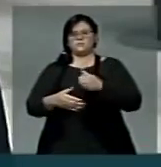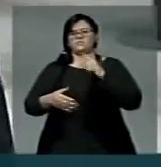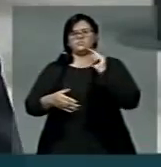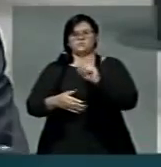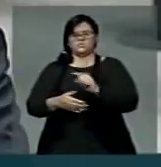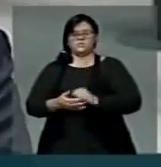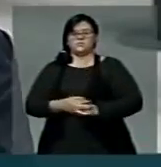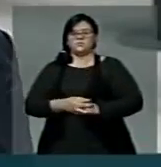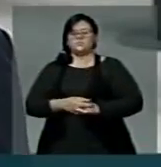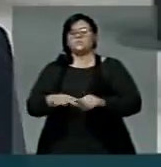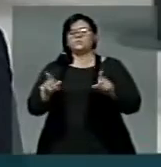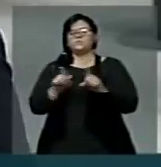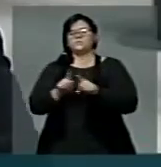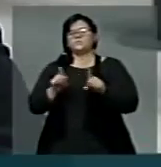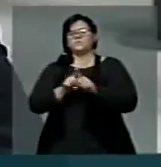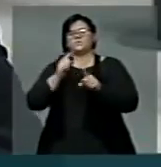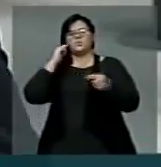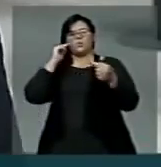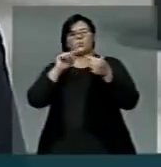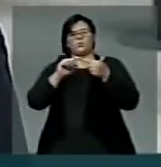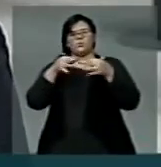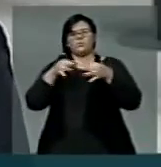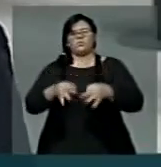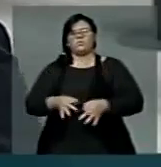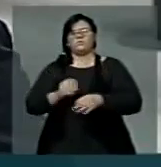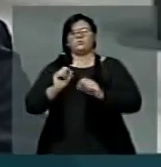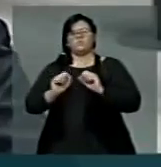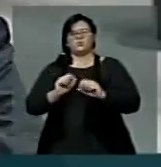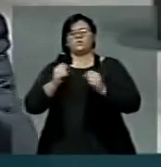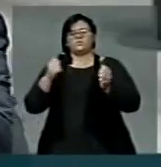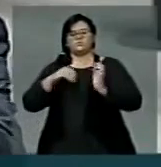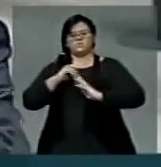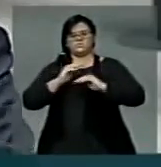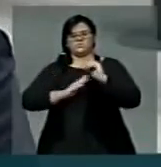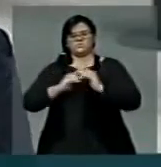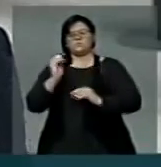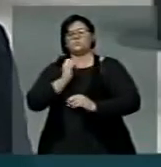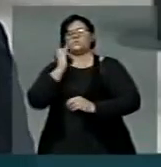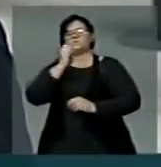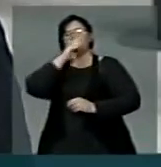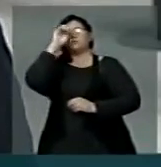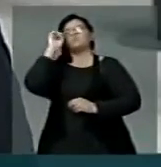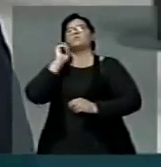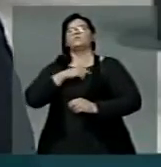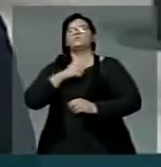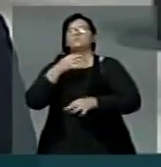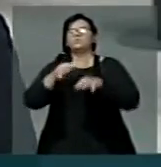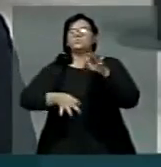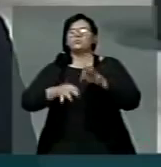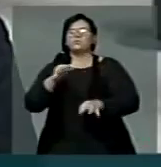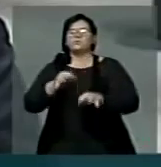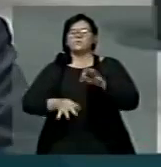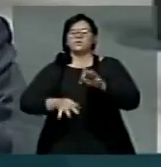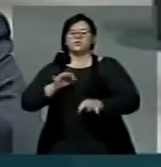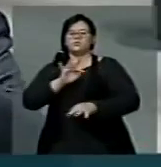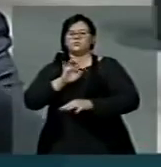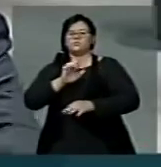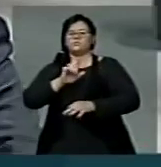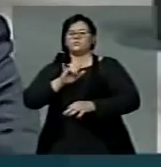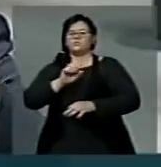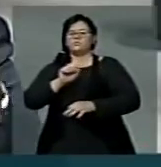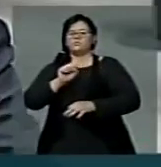Excelência. E também concordar sobre a importância do julgamento de Felisburgo. Foi o maior